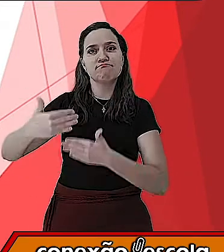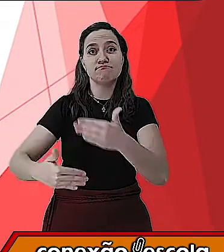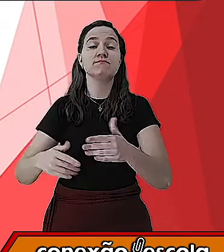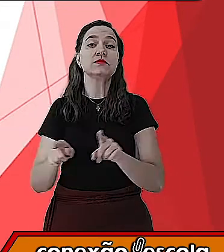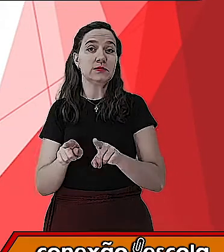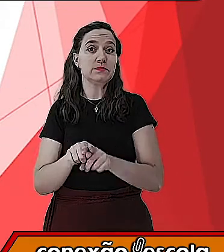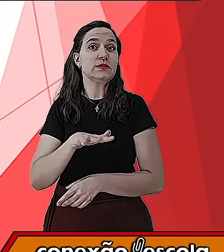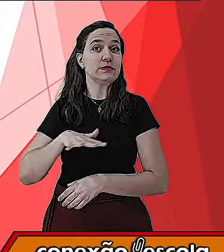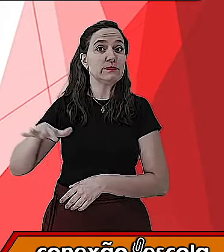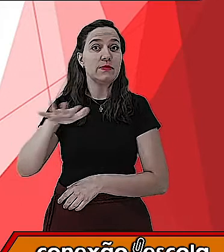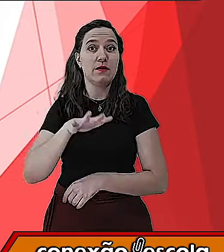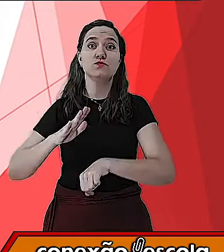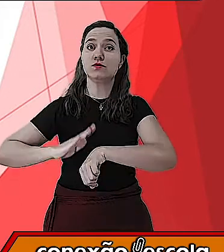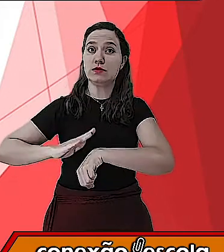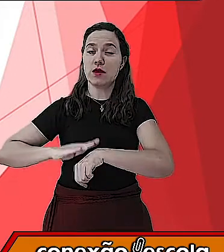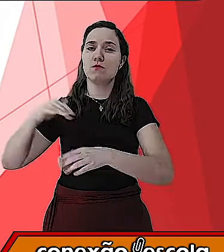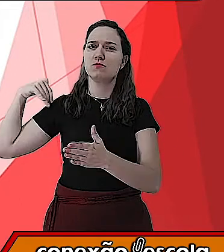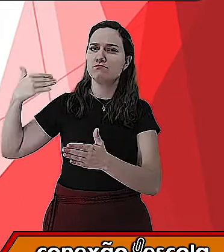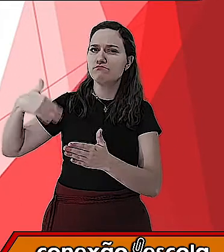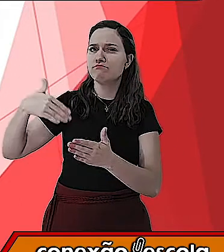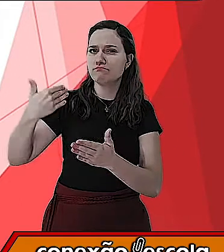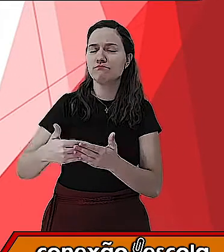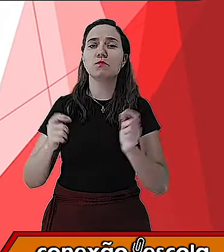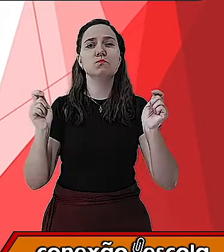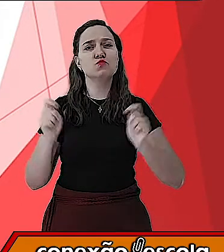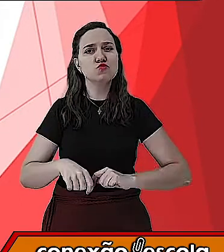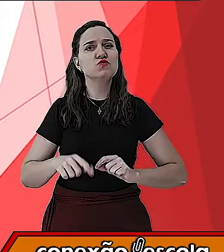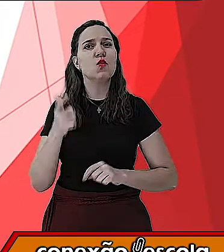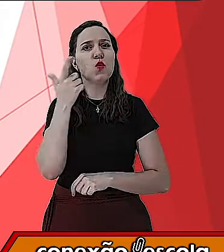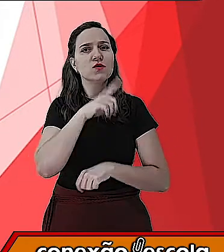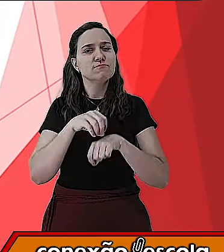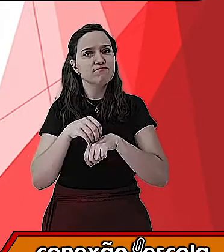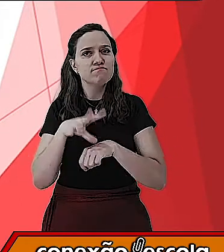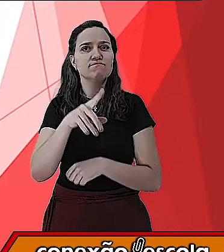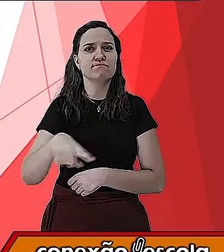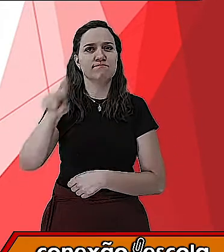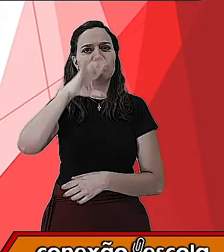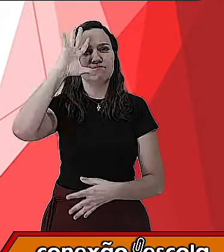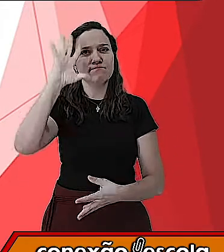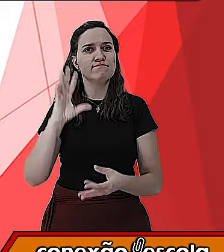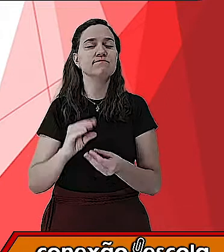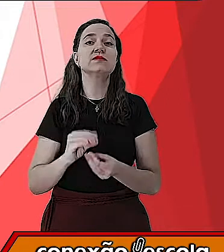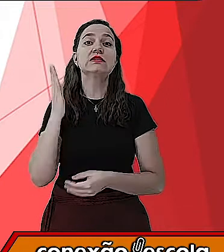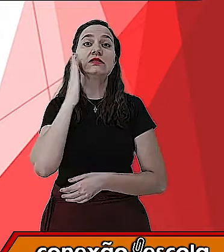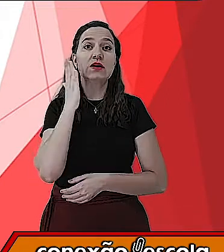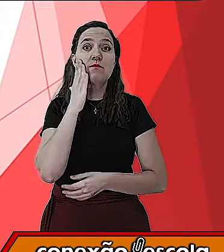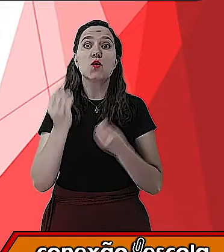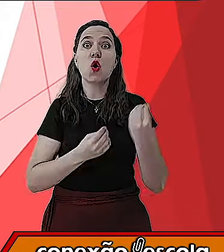espaço e no tempo, dando-lhe a possibilidade de compreender a